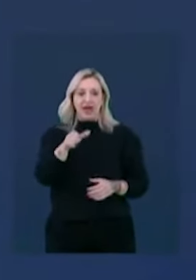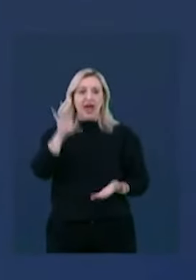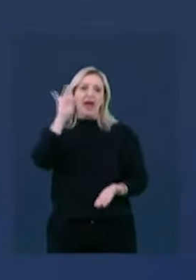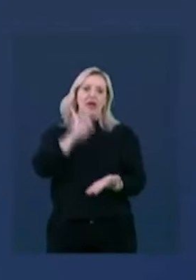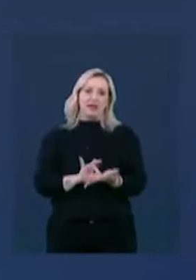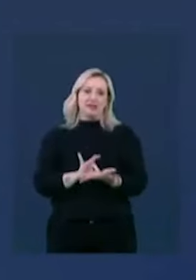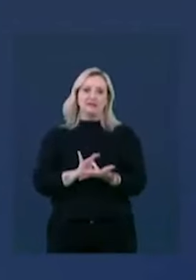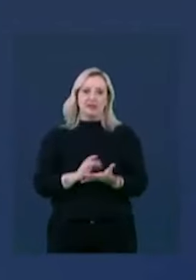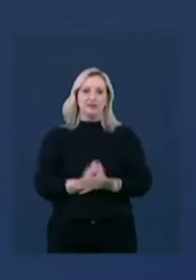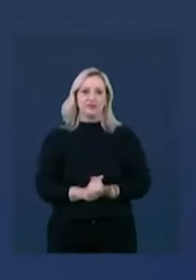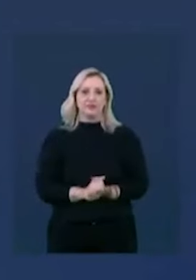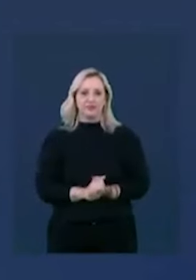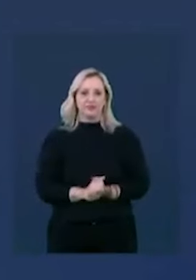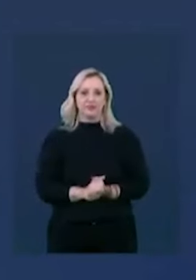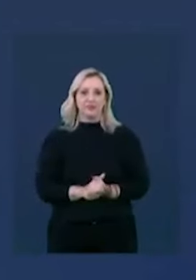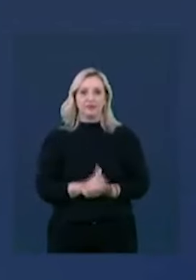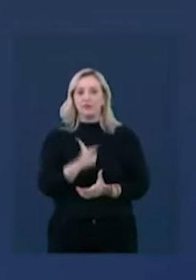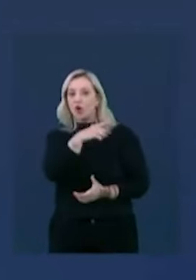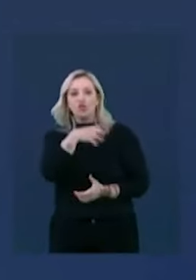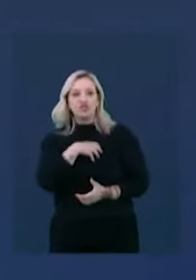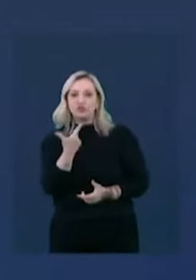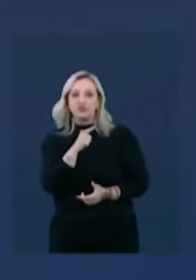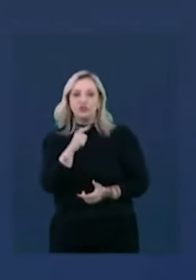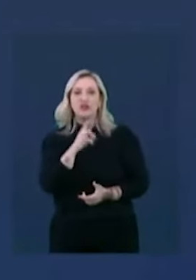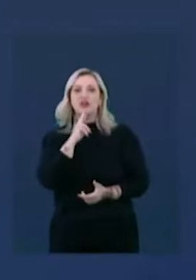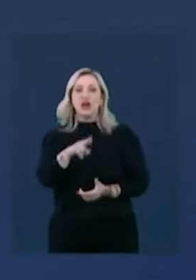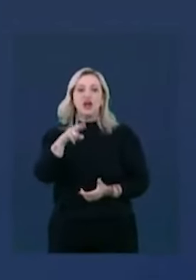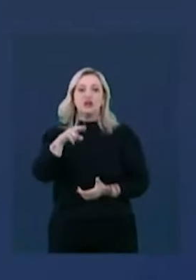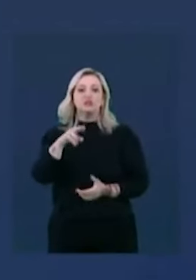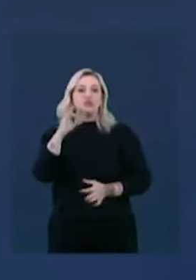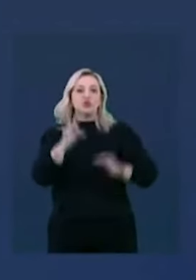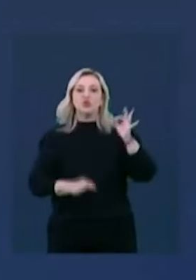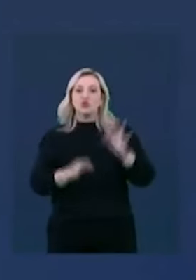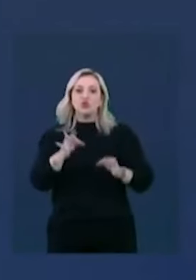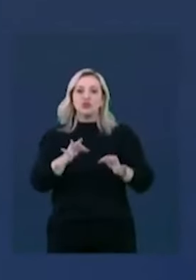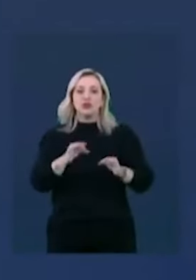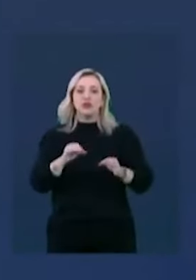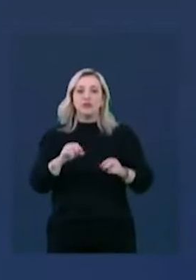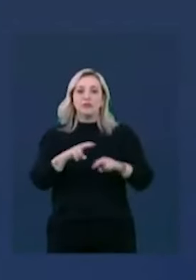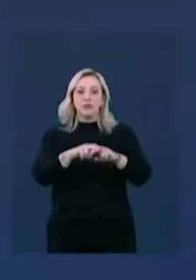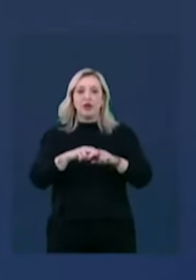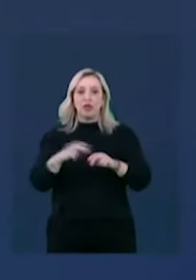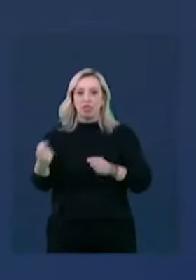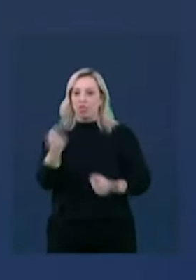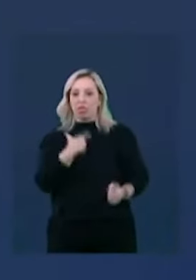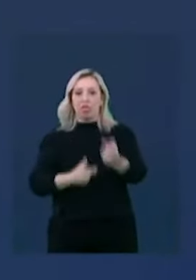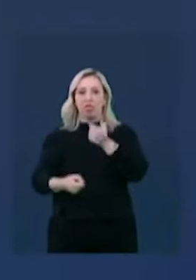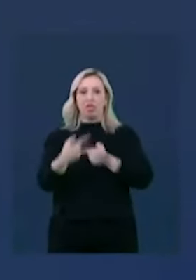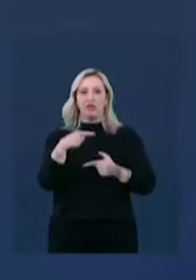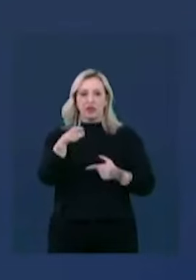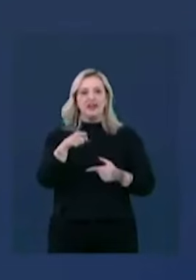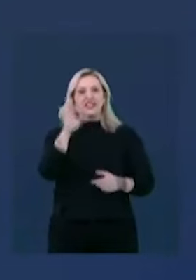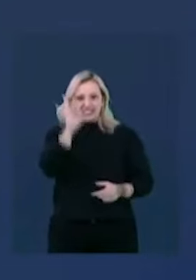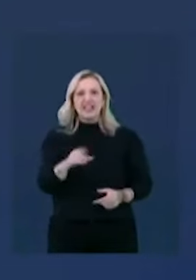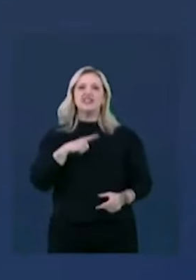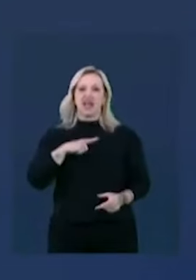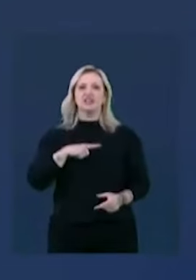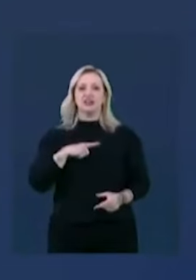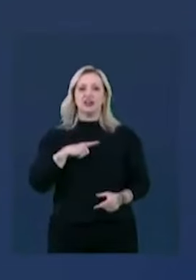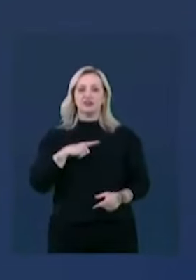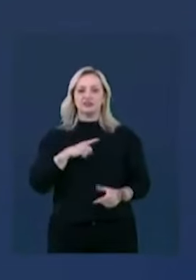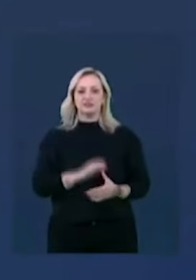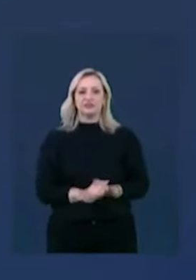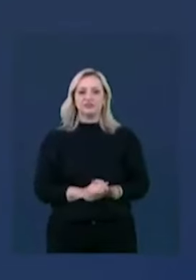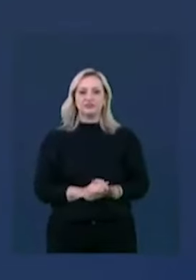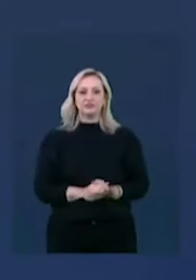a realidade não tem outro caminho você vai responder na justiça pelas injúrias que você dirigiu a mim você não tem a dúvida você não